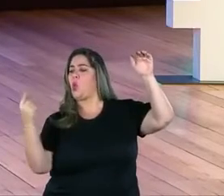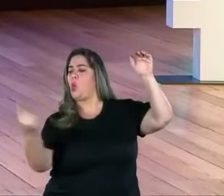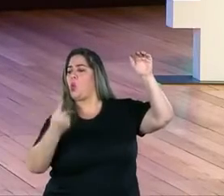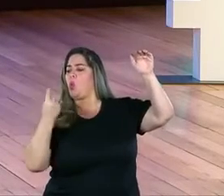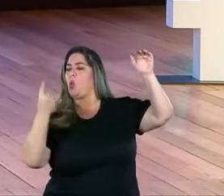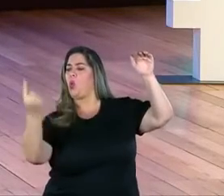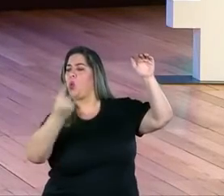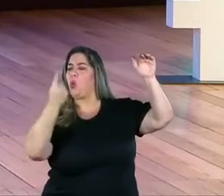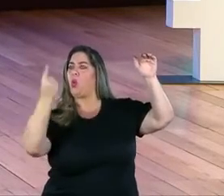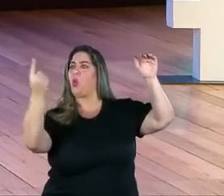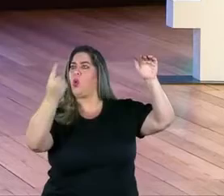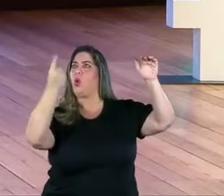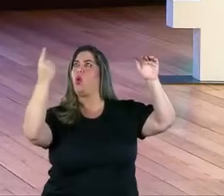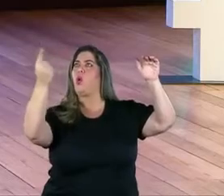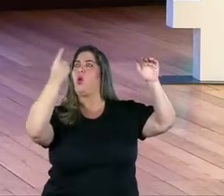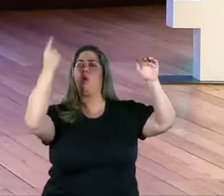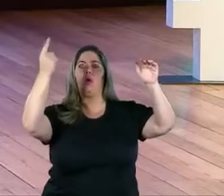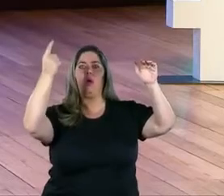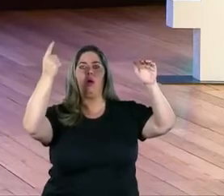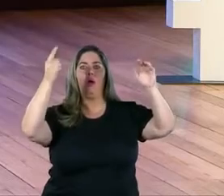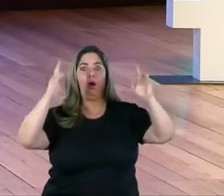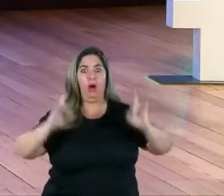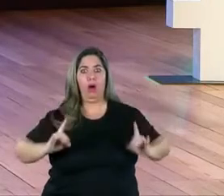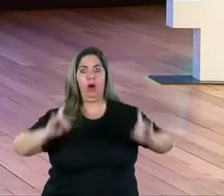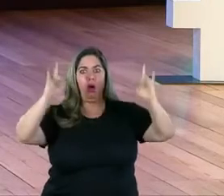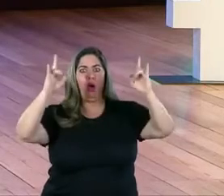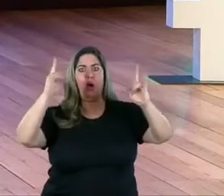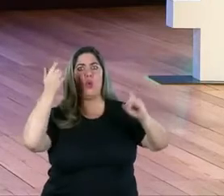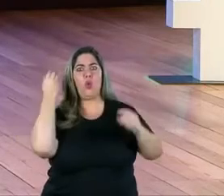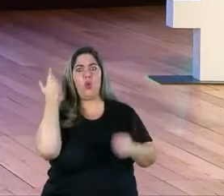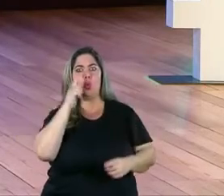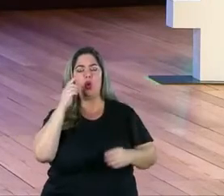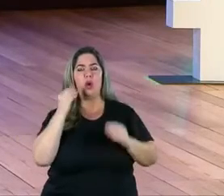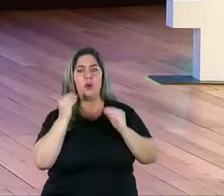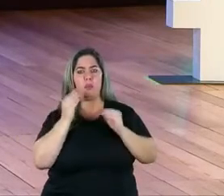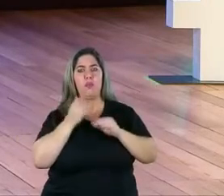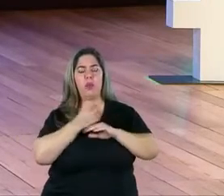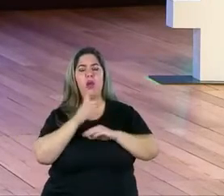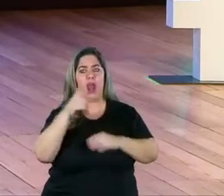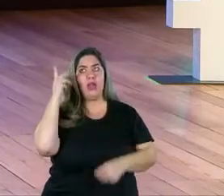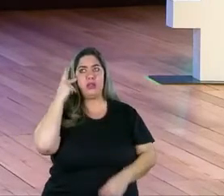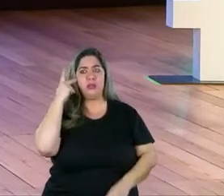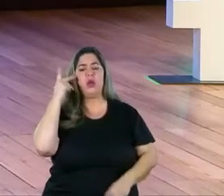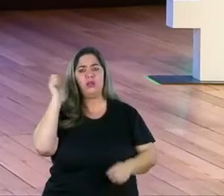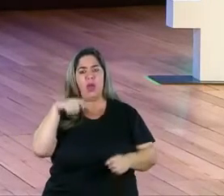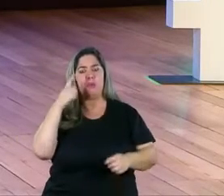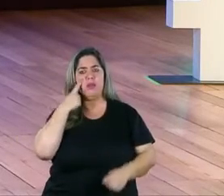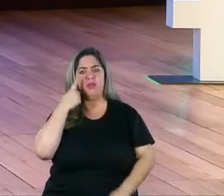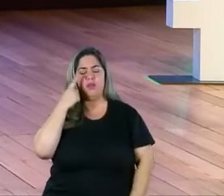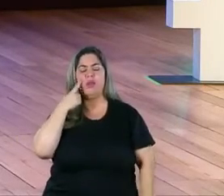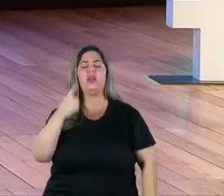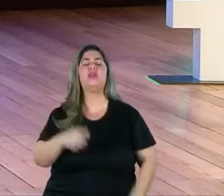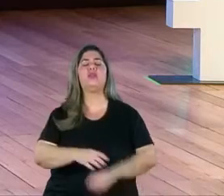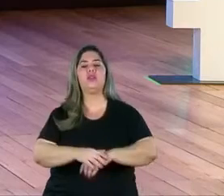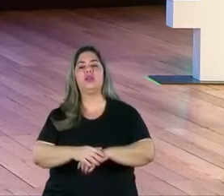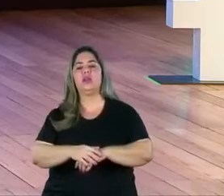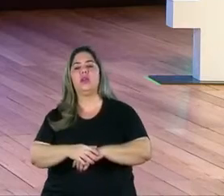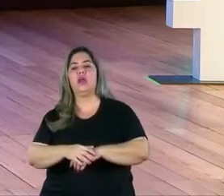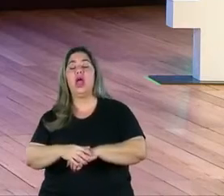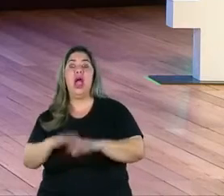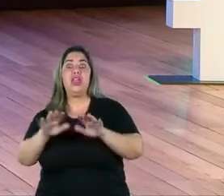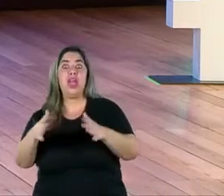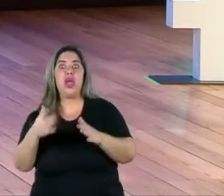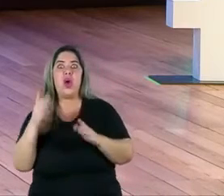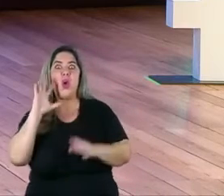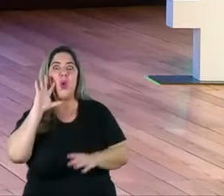espiral do prédio. Vocês vieram em São Paulo, vocês podem ver isso. Casualmente, o Edgar Morin estava em São Paulo